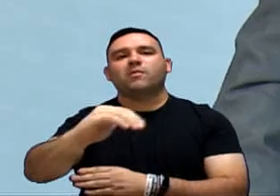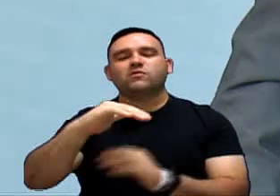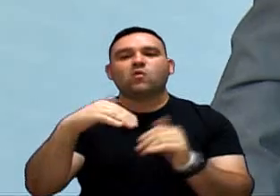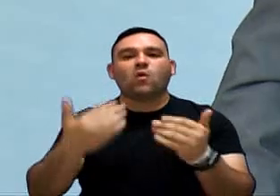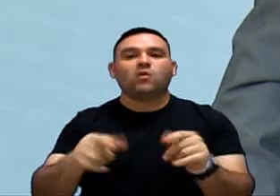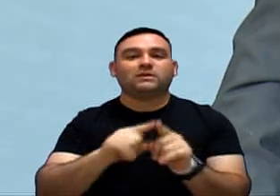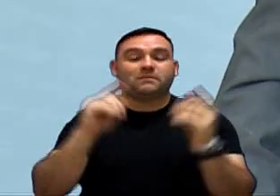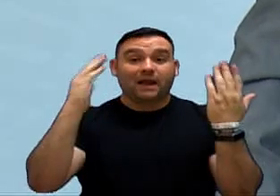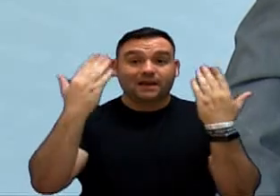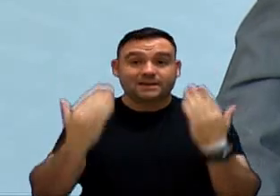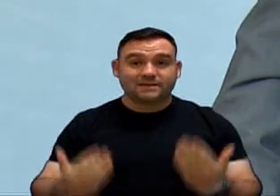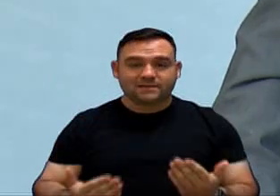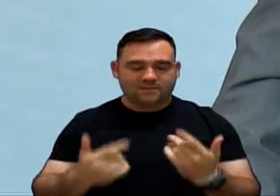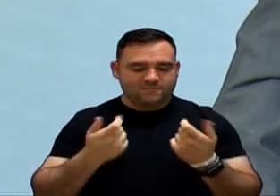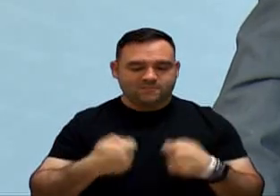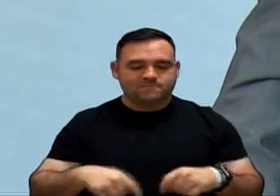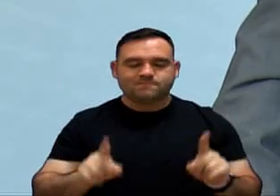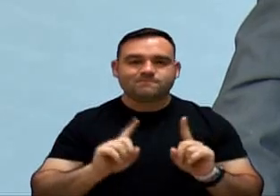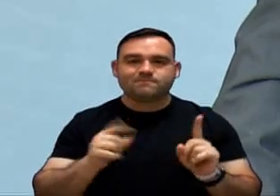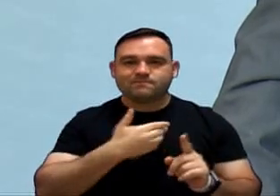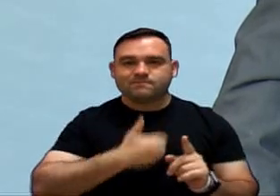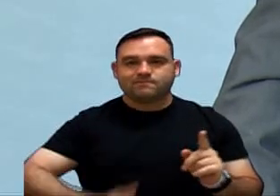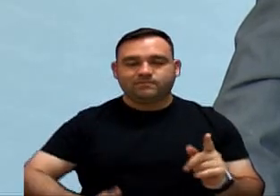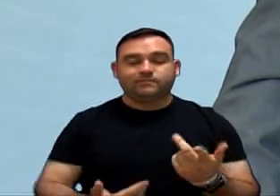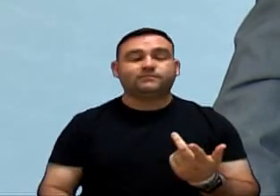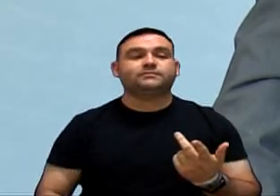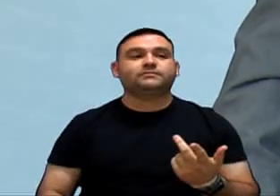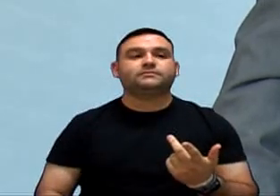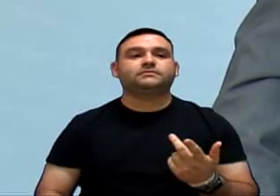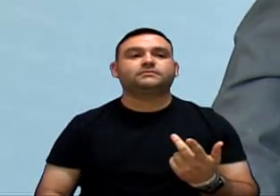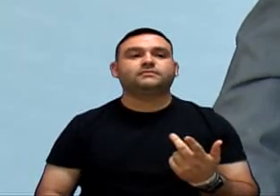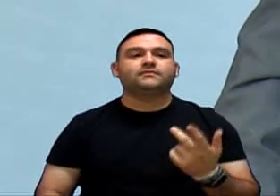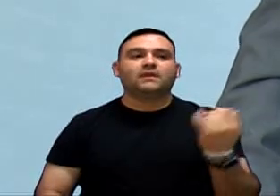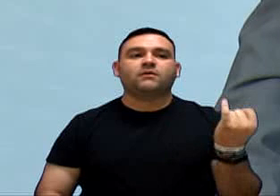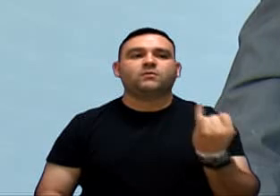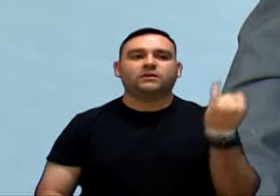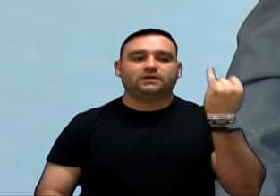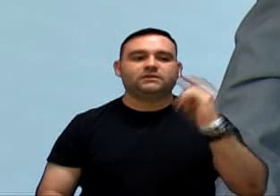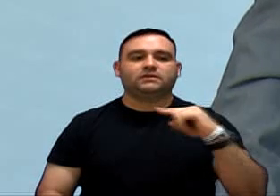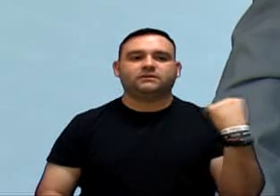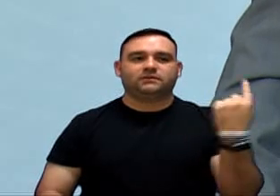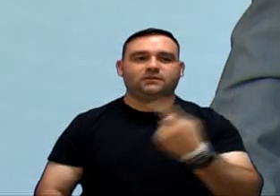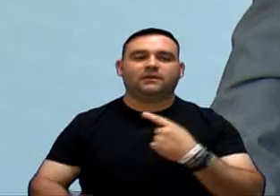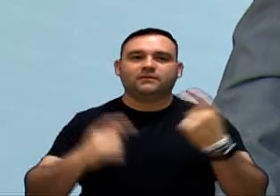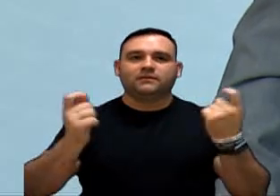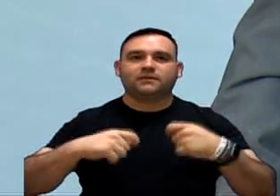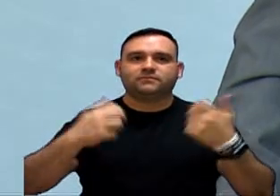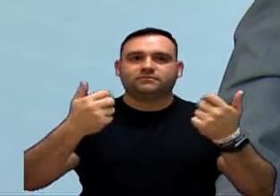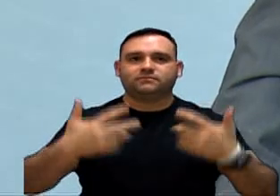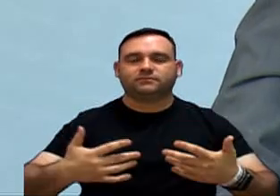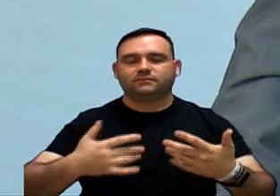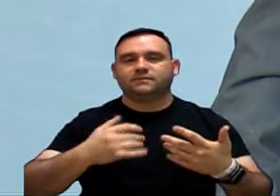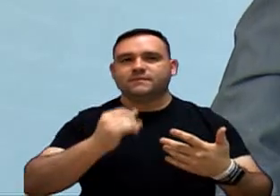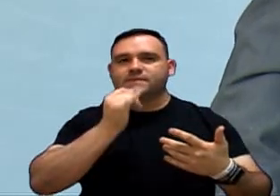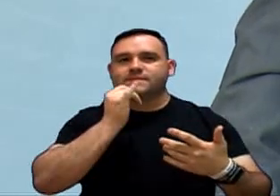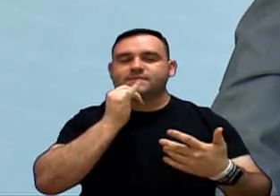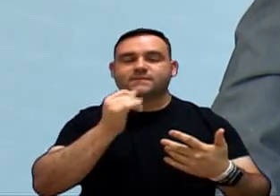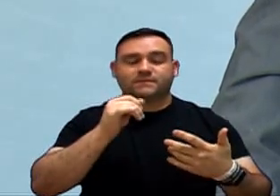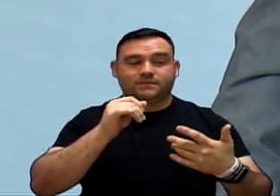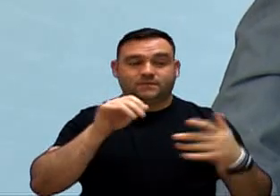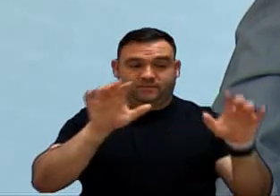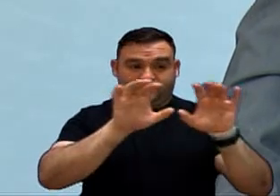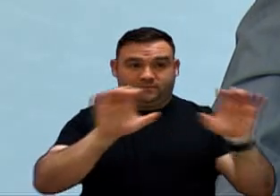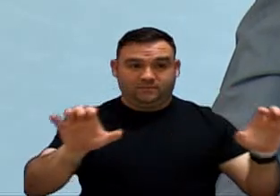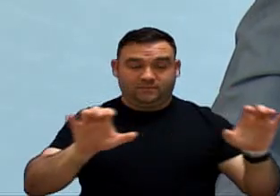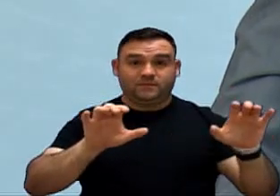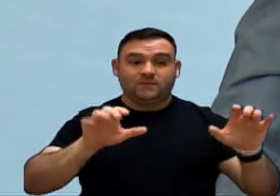das licitações junto ao poder público. Então, é importante que nós possamos dizer que a Santa Casa